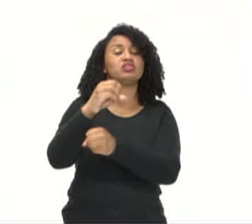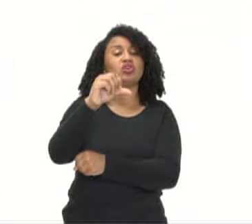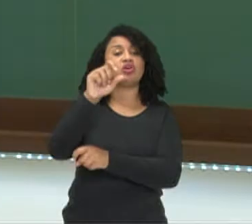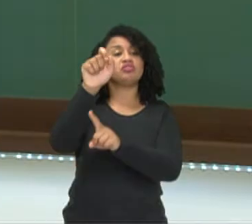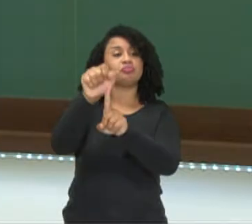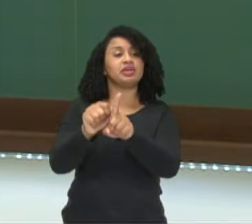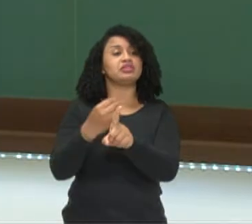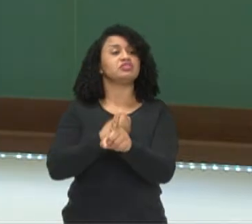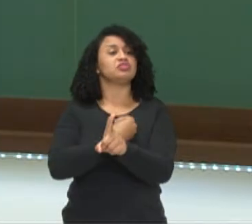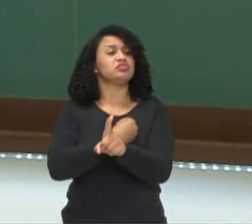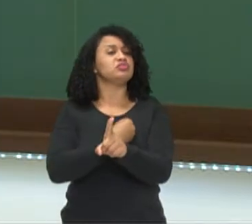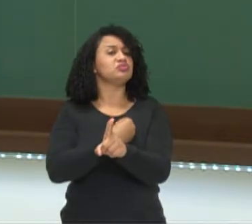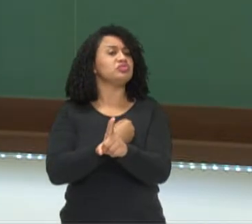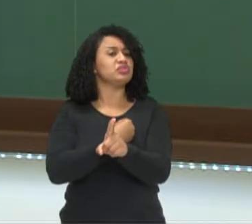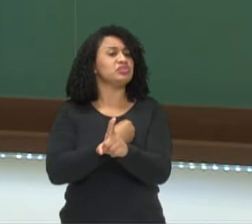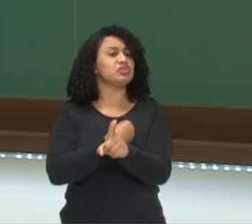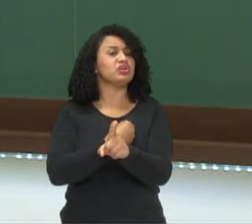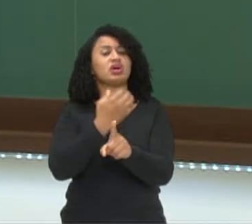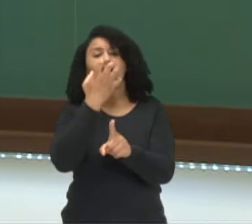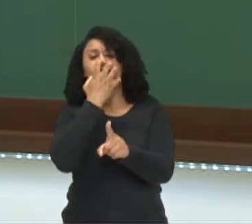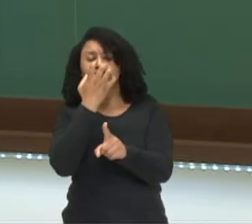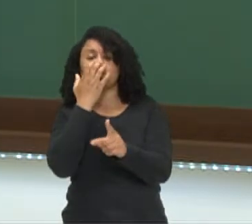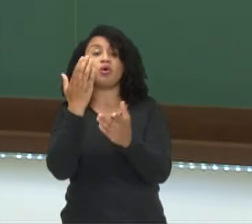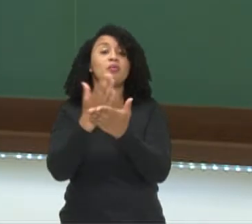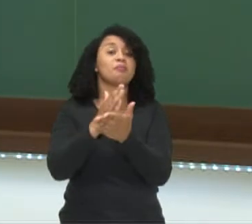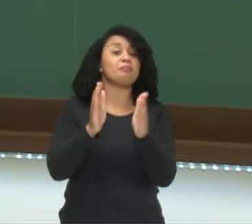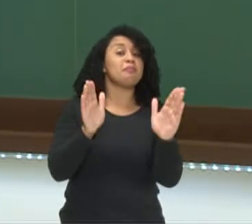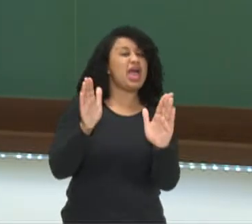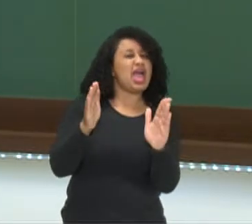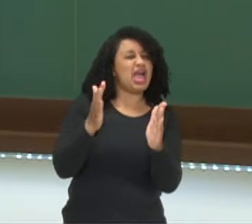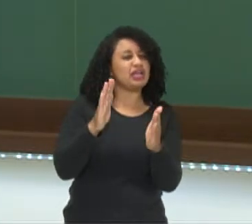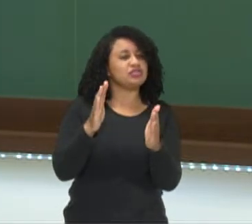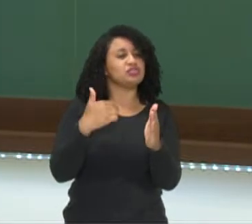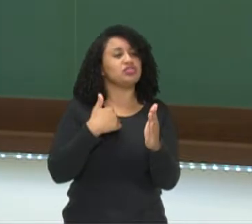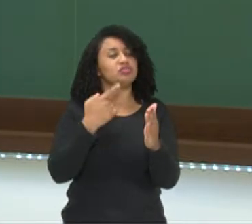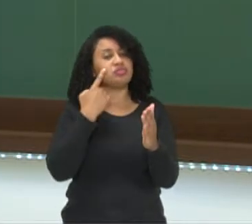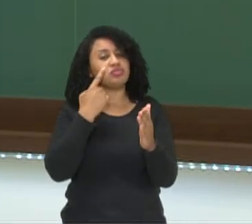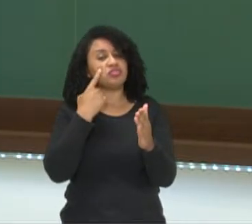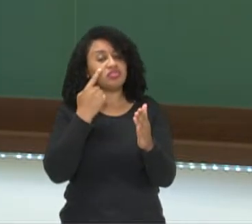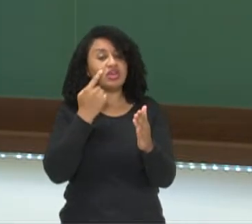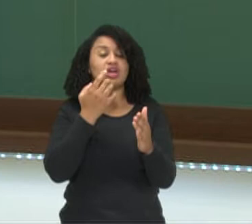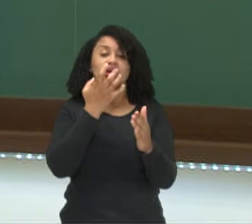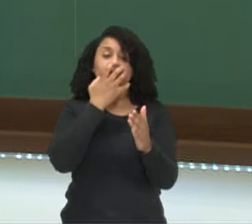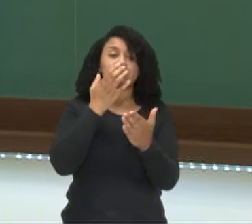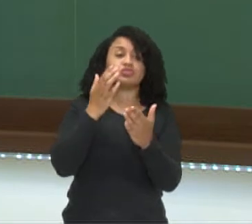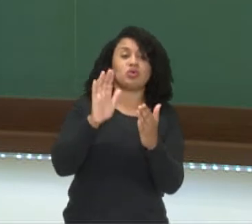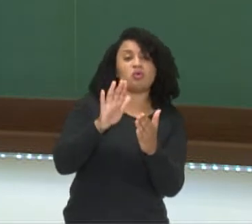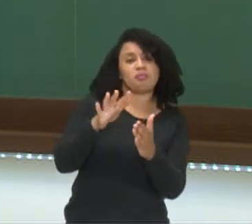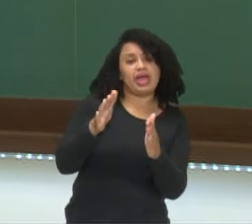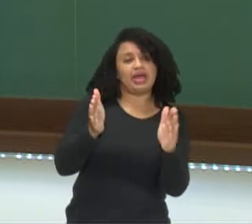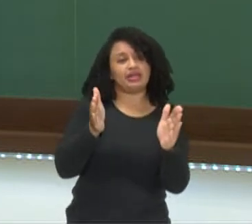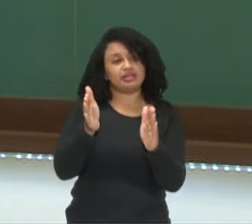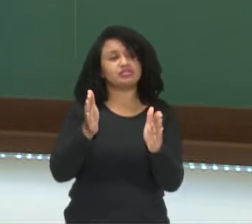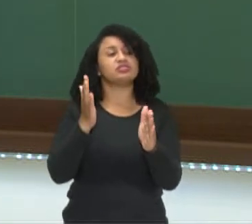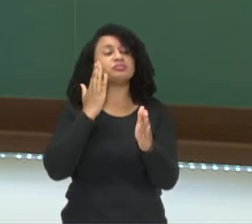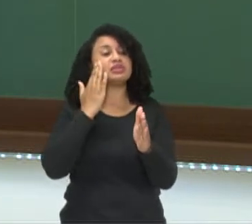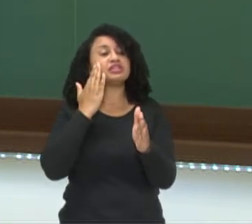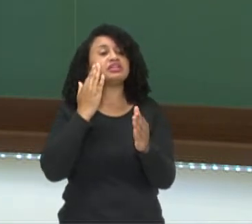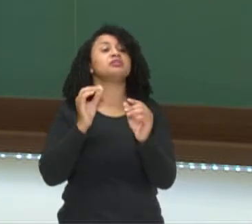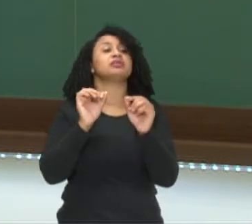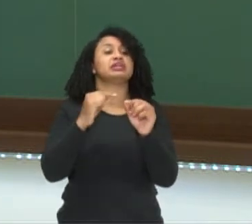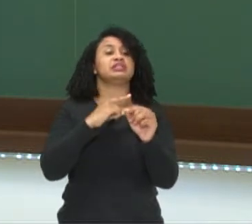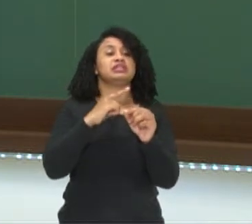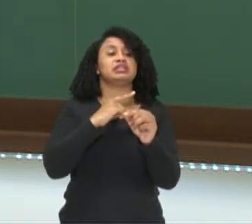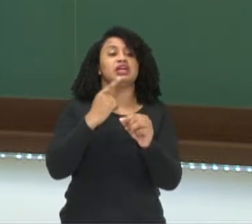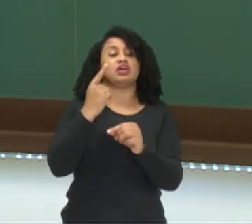vida. Um cão de porte médio, ok? Vamos lá procurar um cão de porte médio para que a gente possa descobrir se